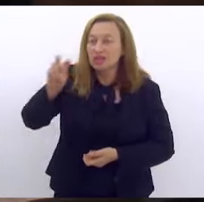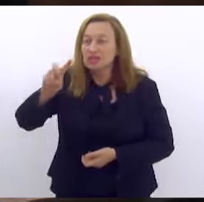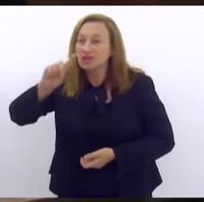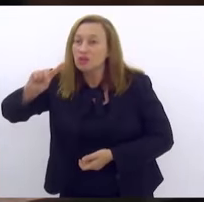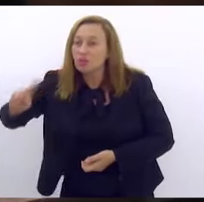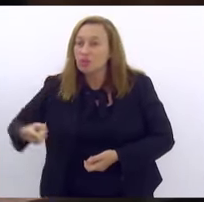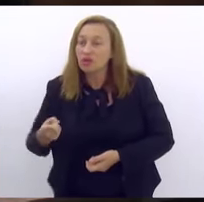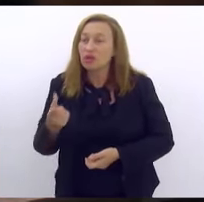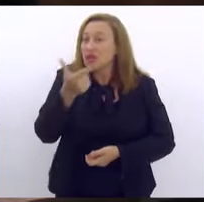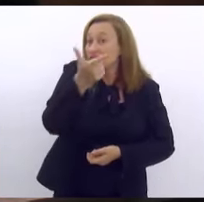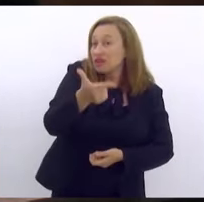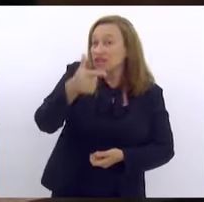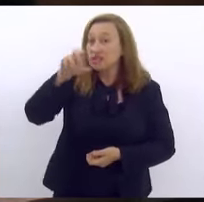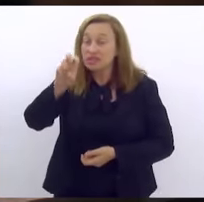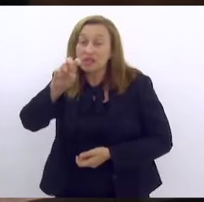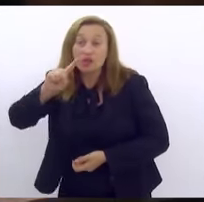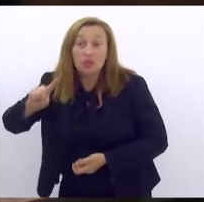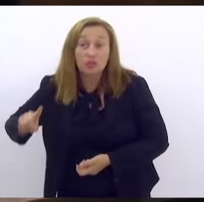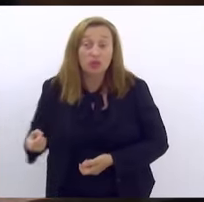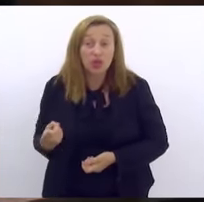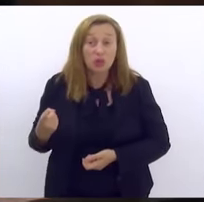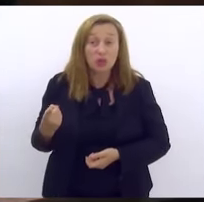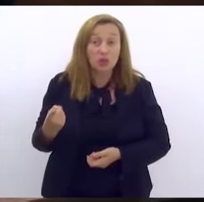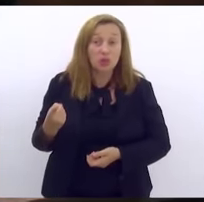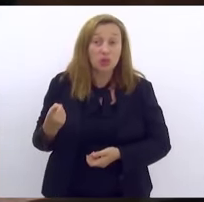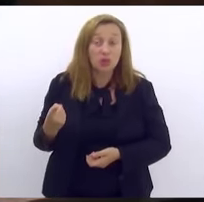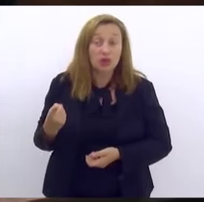R$55 mil, R$25 mil,